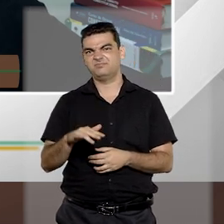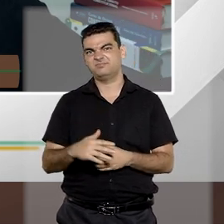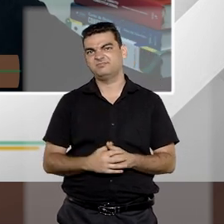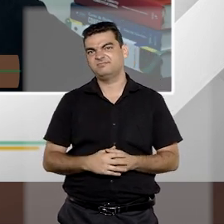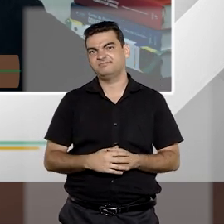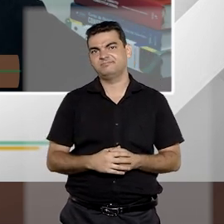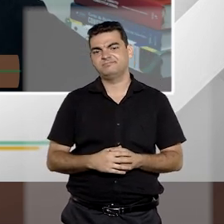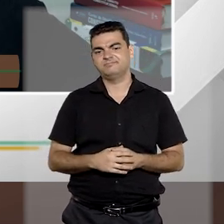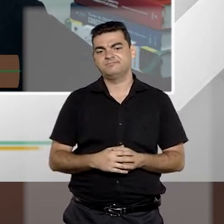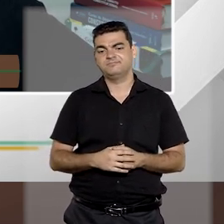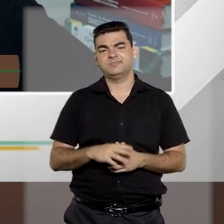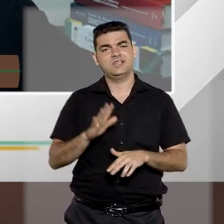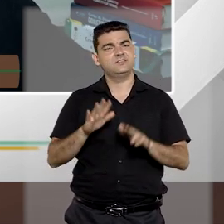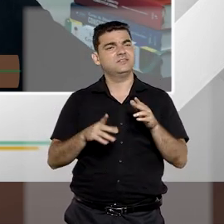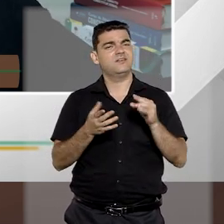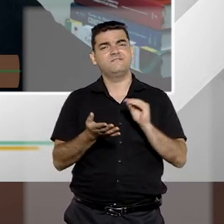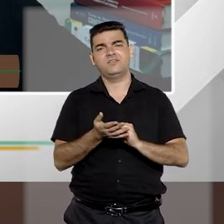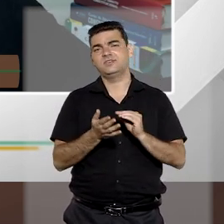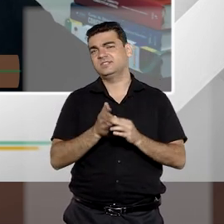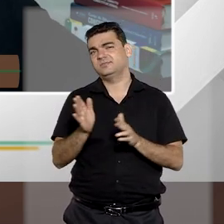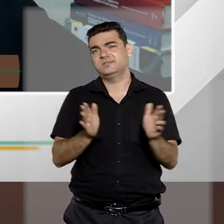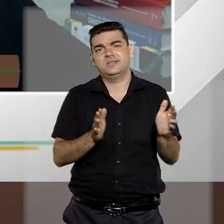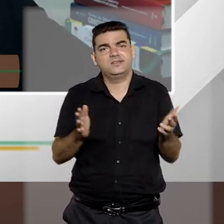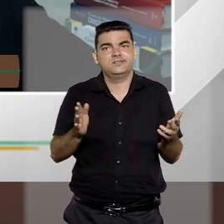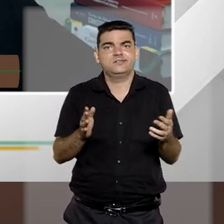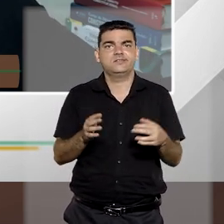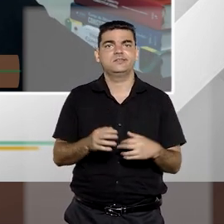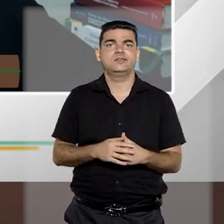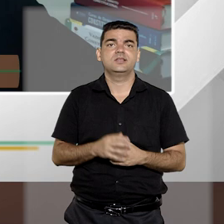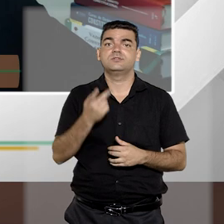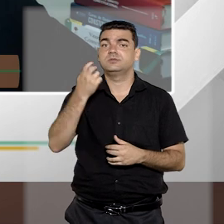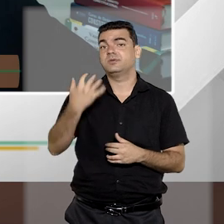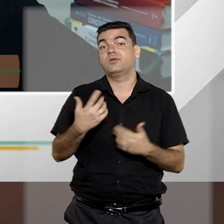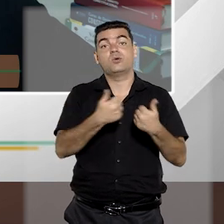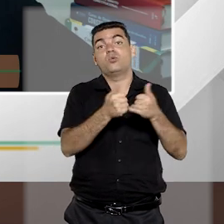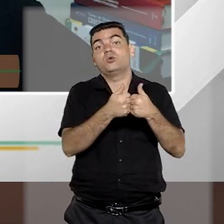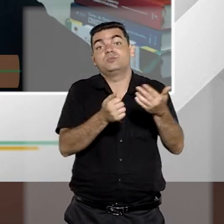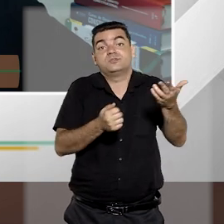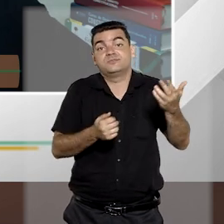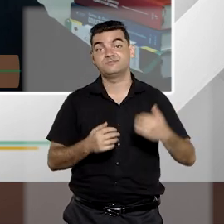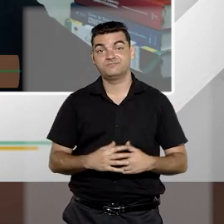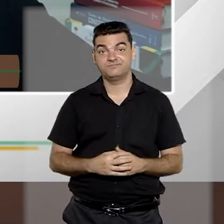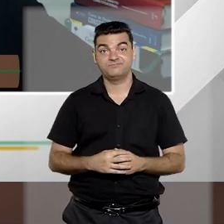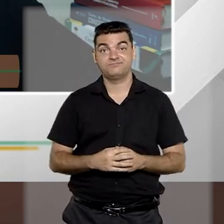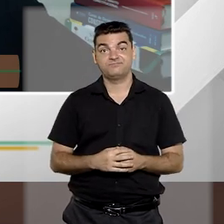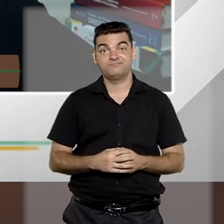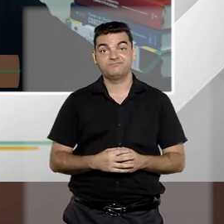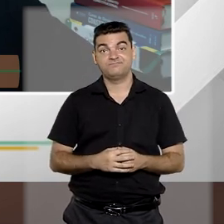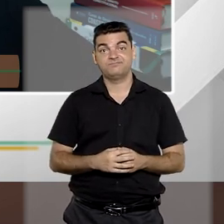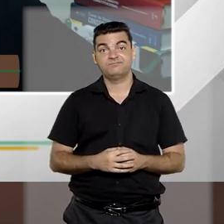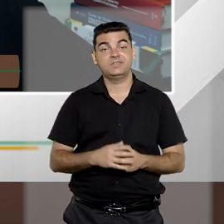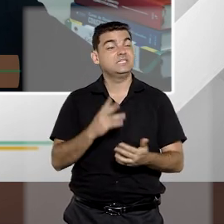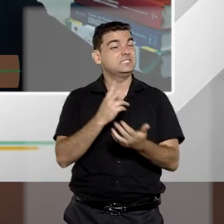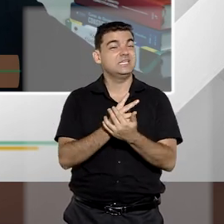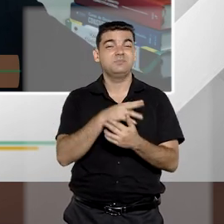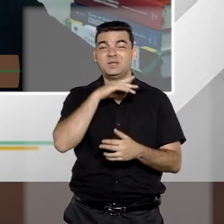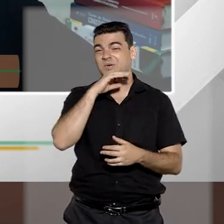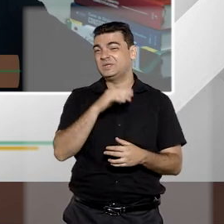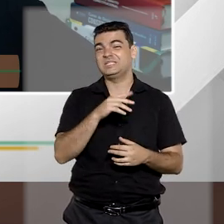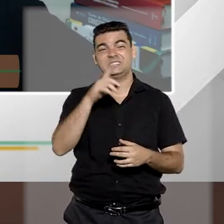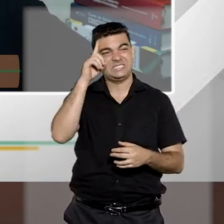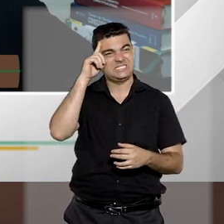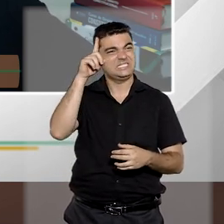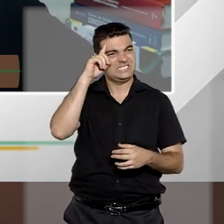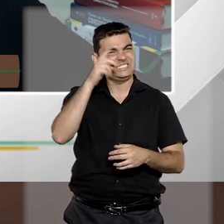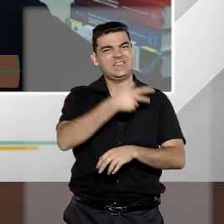Situações aí que envolvem a falta de acessibilidade, né? Como o caso em comento de transporte público. elas acontecem diariamente em tudo